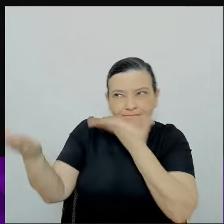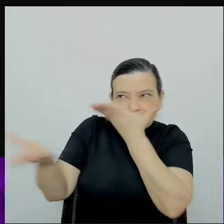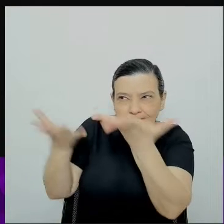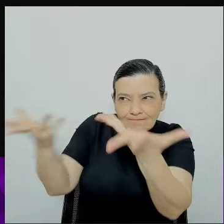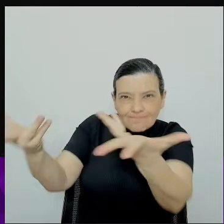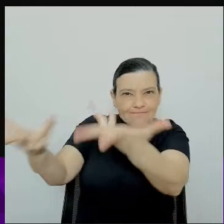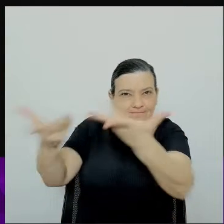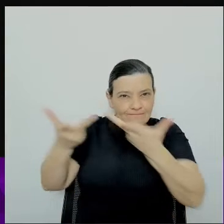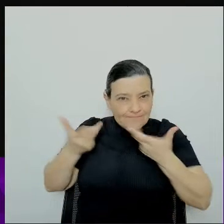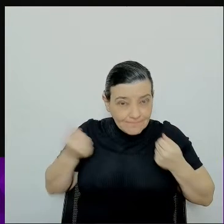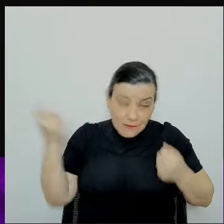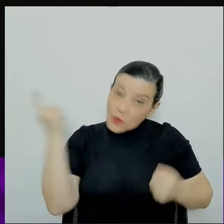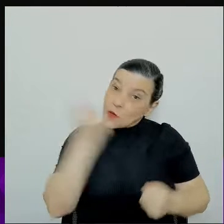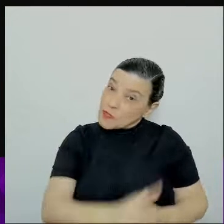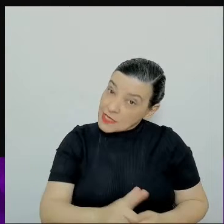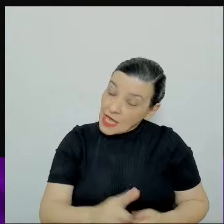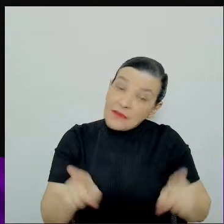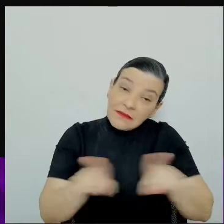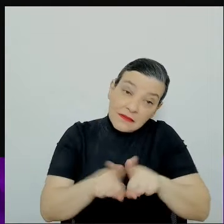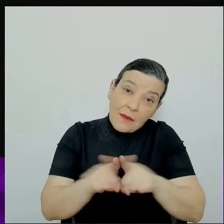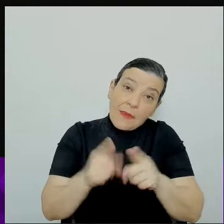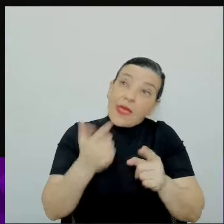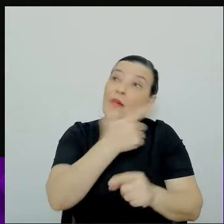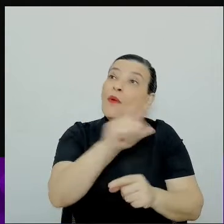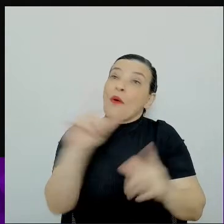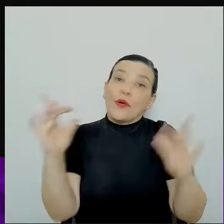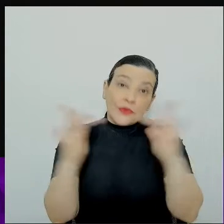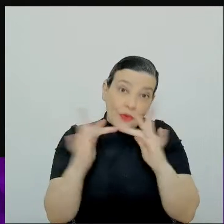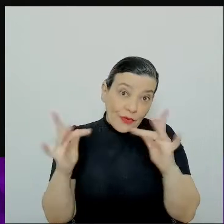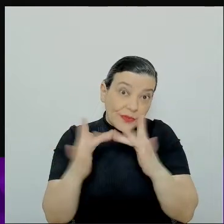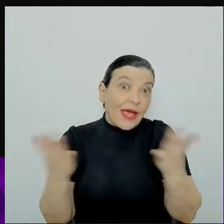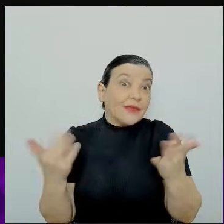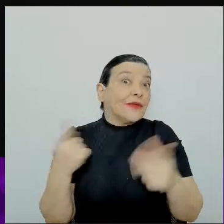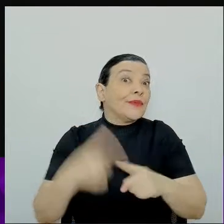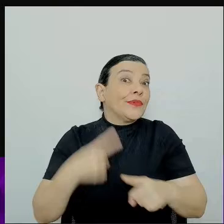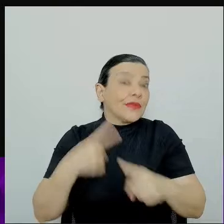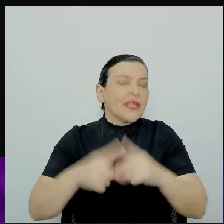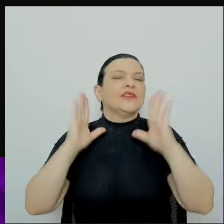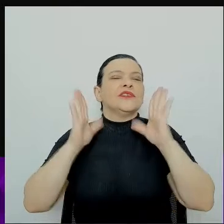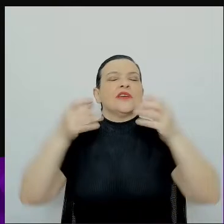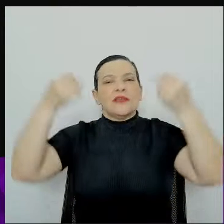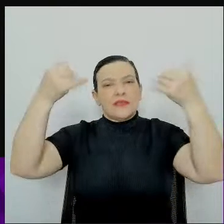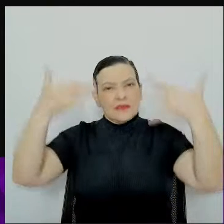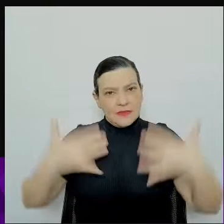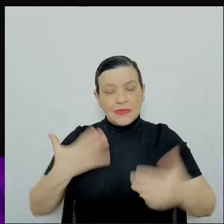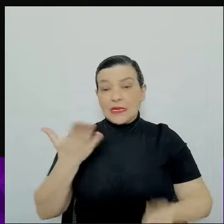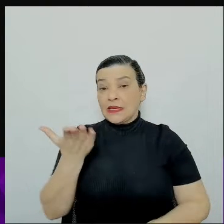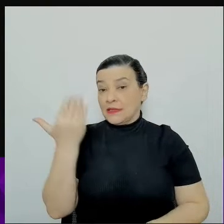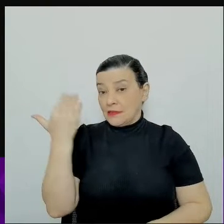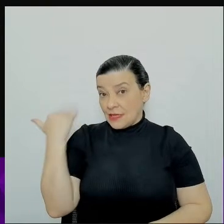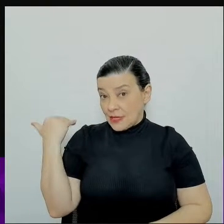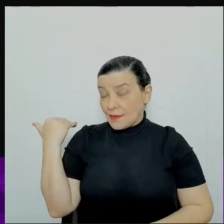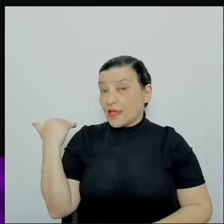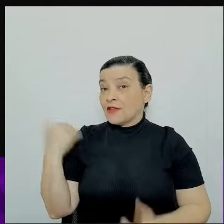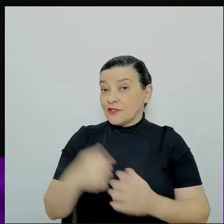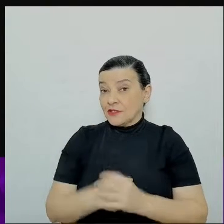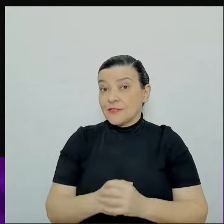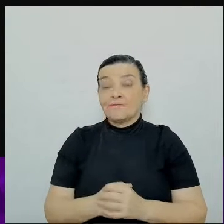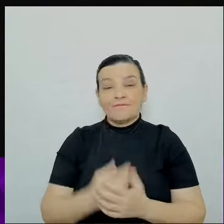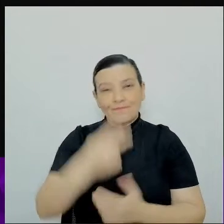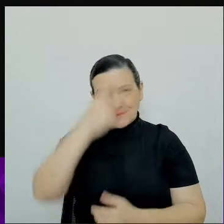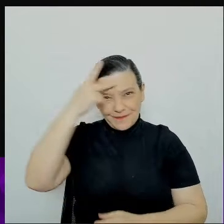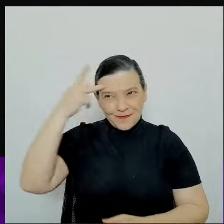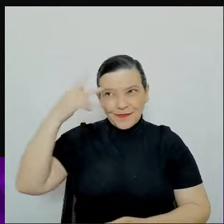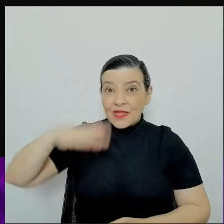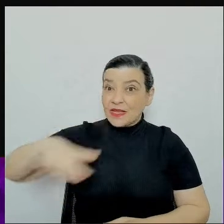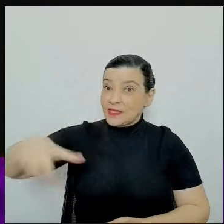nas pessoas que a gente está tendo contato. Por quê? Assim como eu já disse anteriormente, nós, as pessoas,